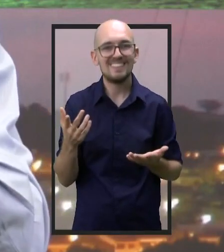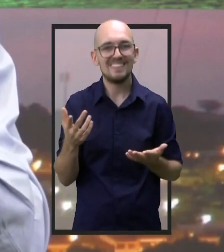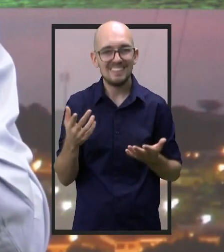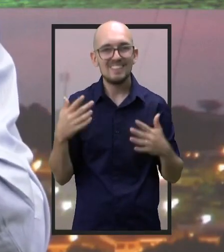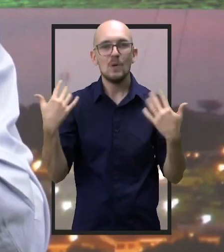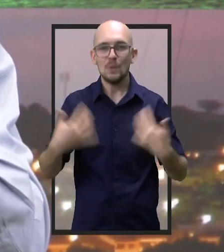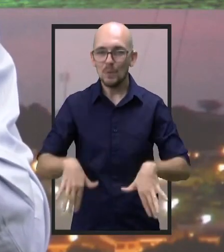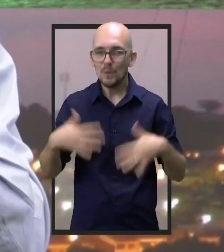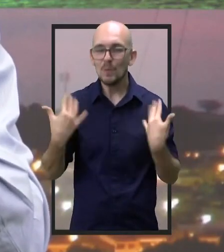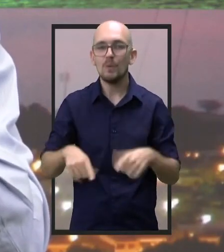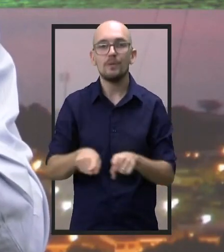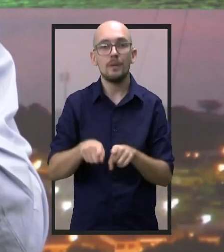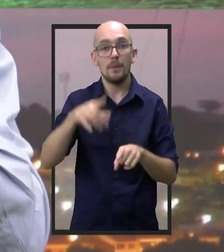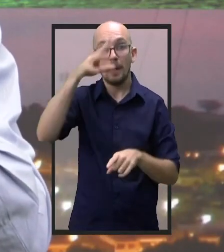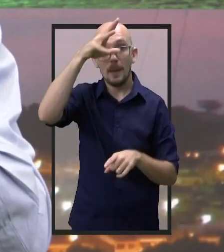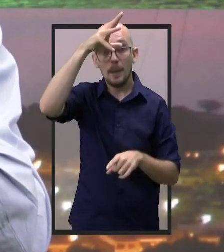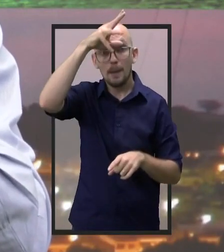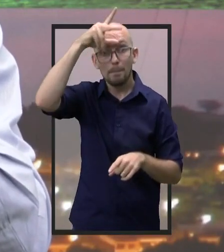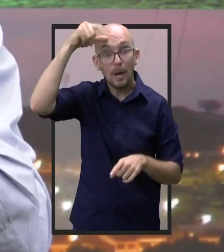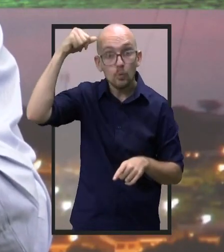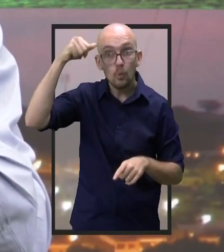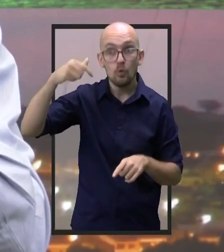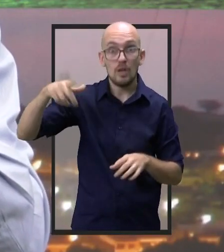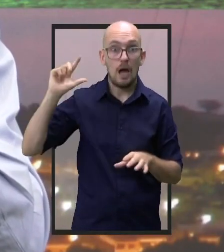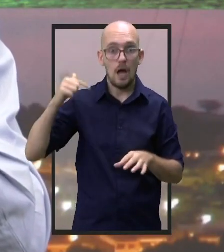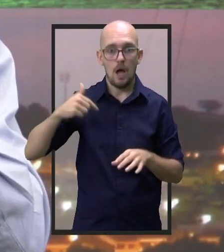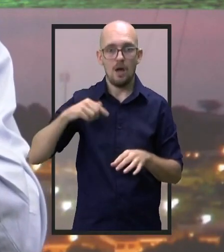com Mato Grosso, não é? Nós estávamos em segundo.